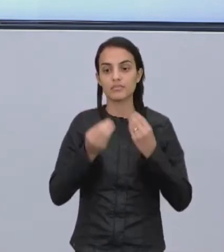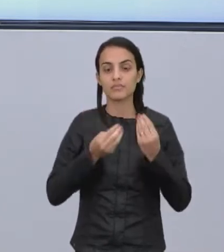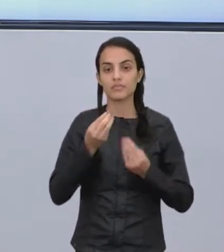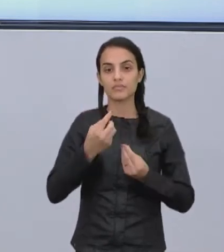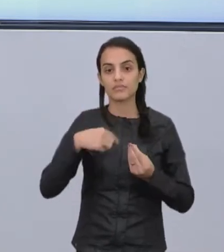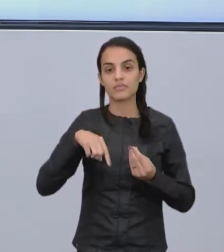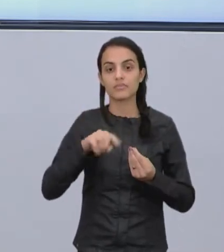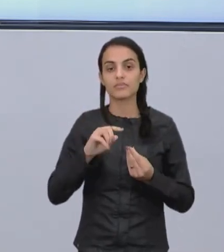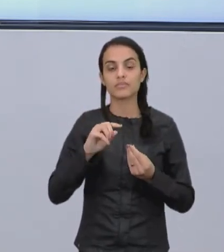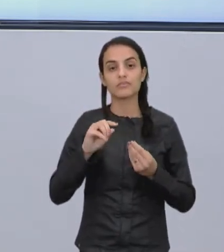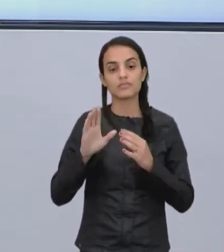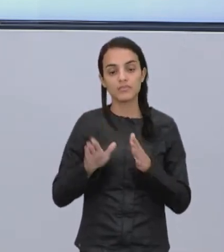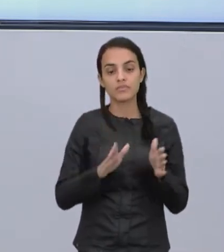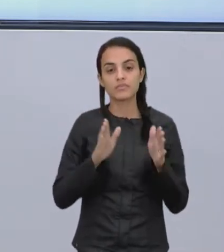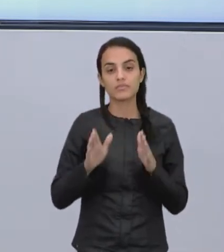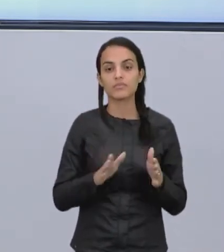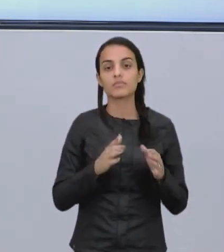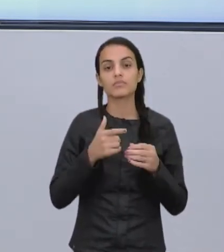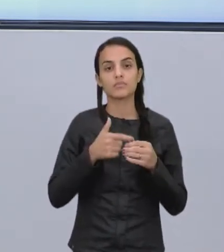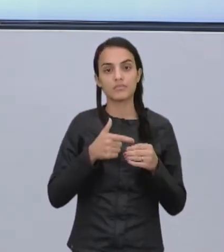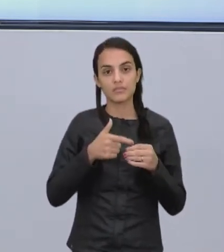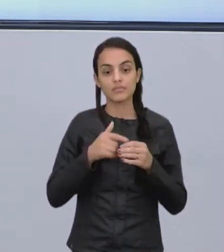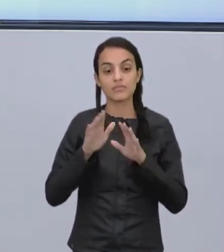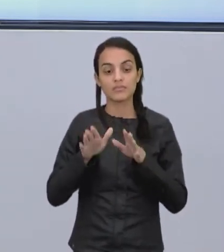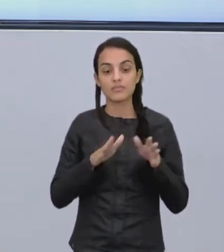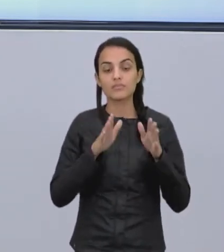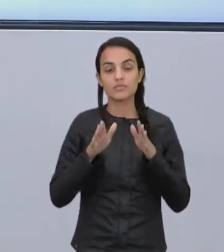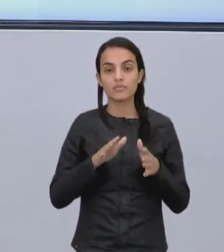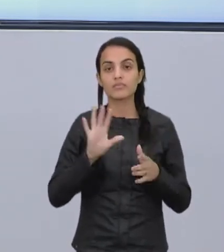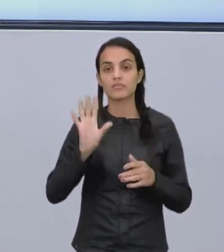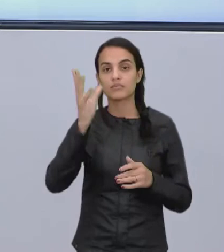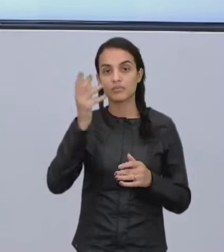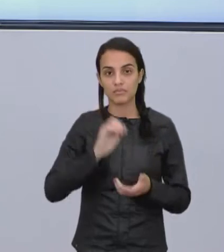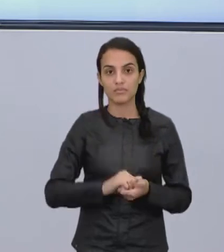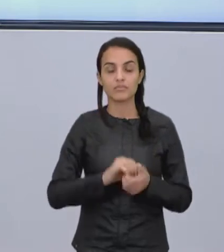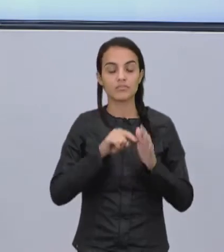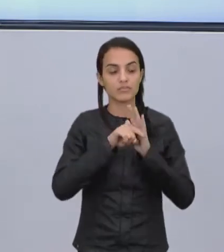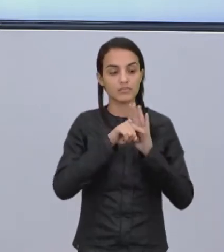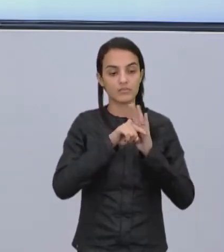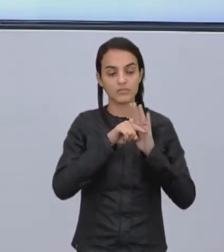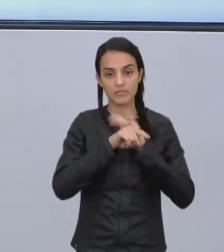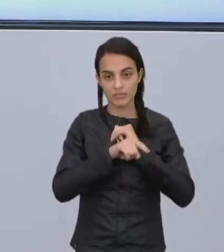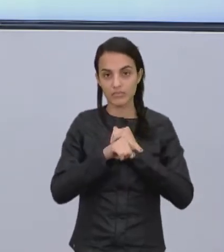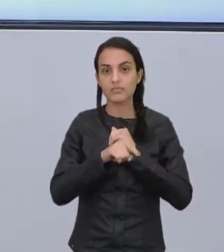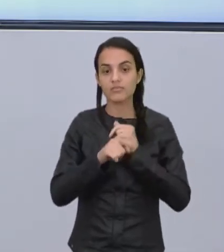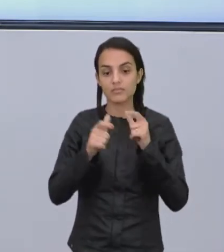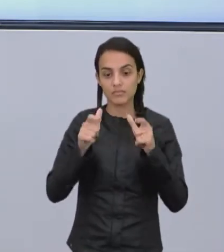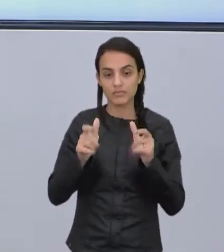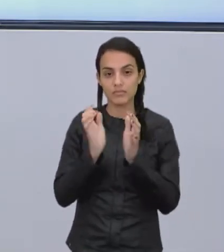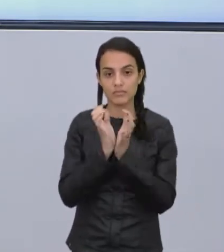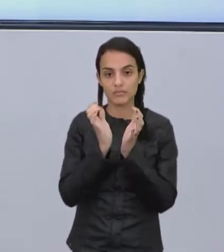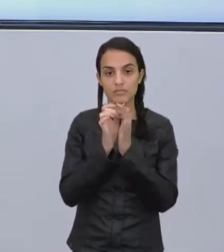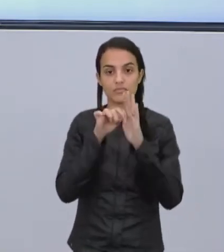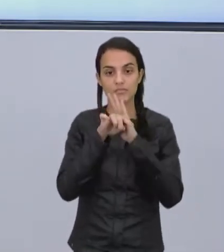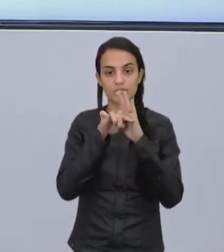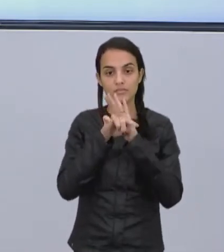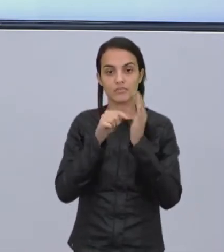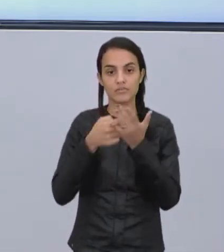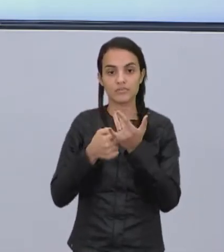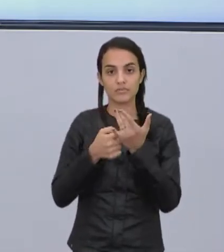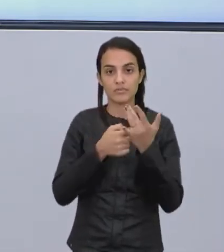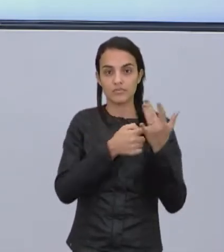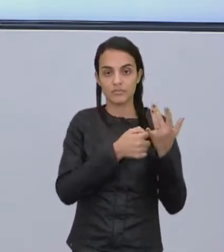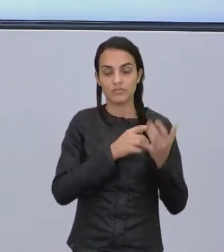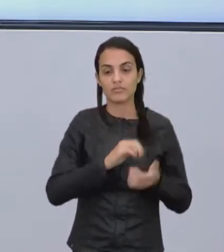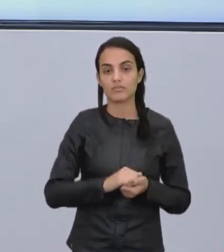os combustíveis, né? Os processos que acontecem, uma pesquisadora aqui do Instituto de Pesquisas